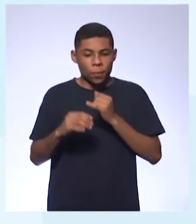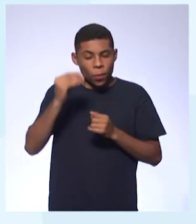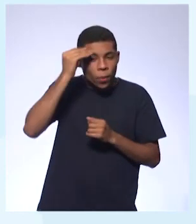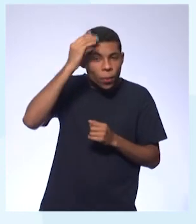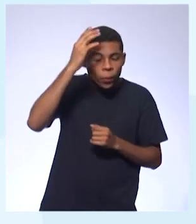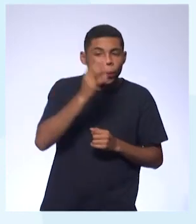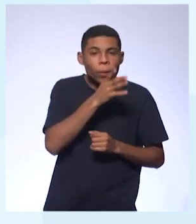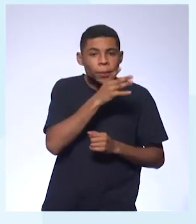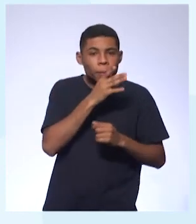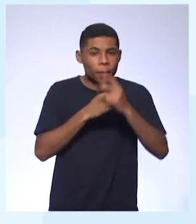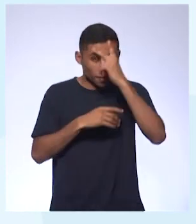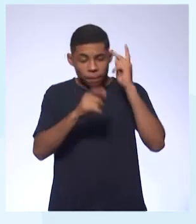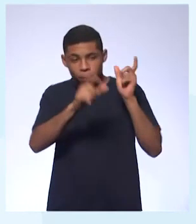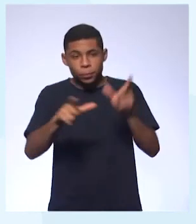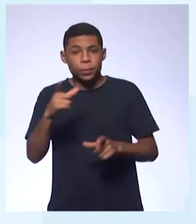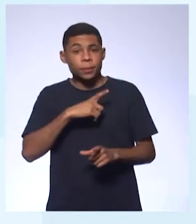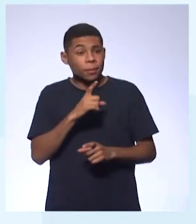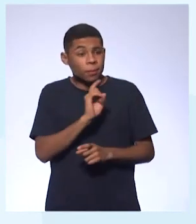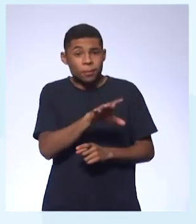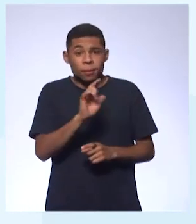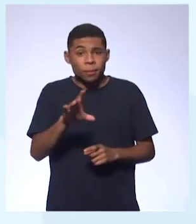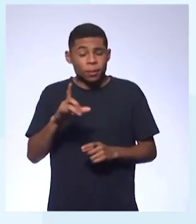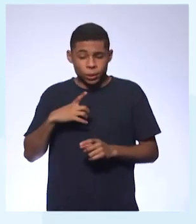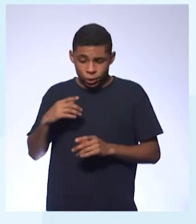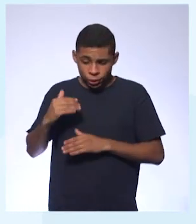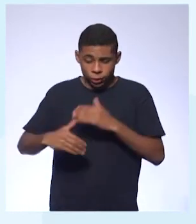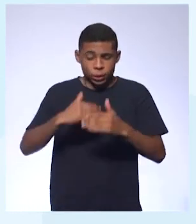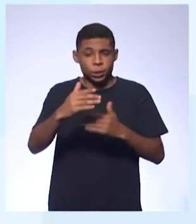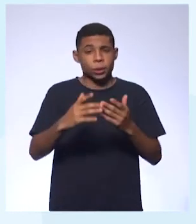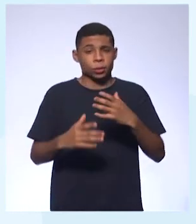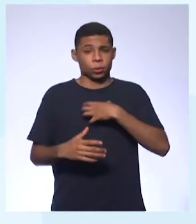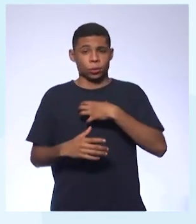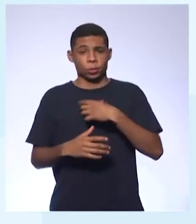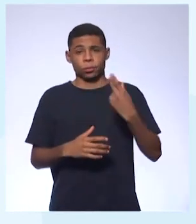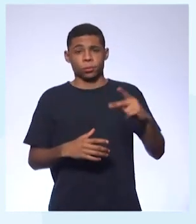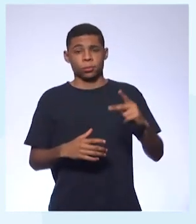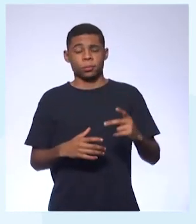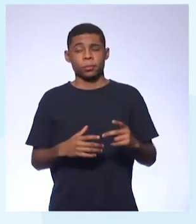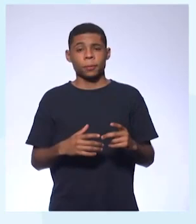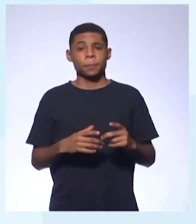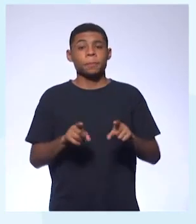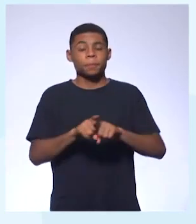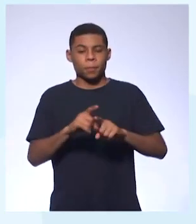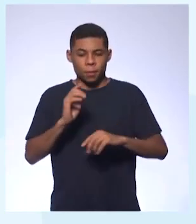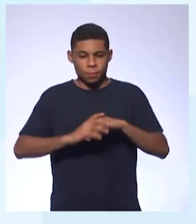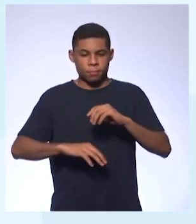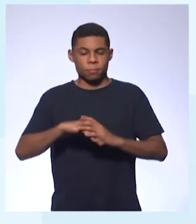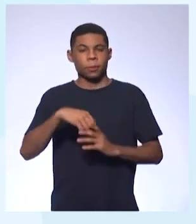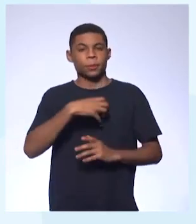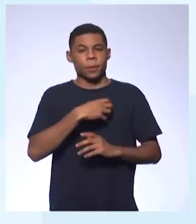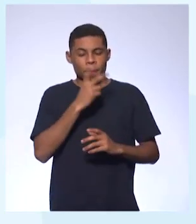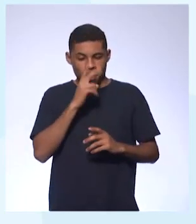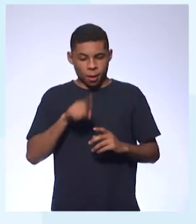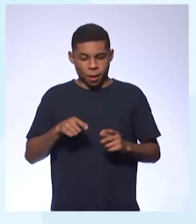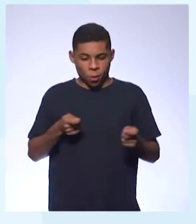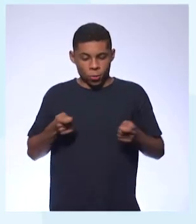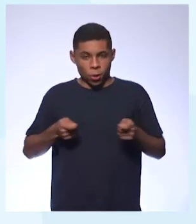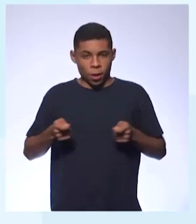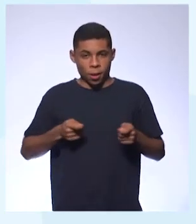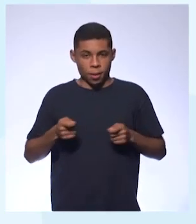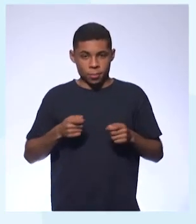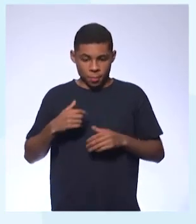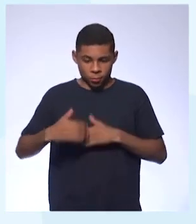as pessoas têm sobre seus próprios processos cognitivos e a habilidade de controlar